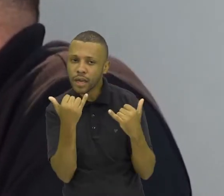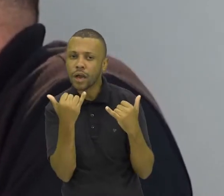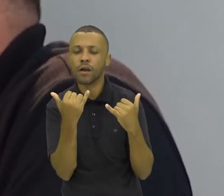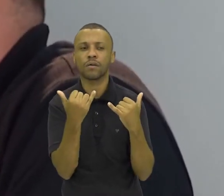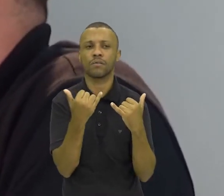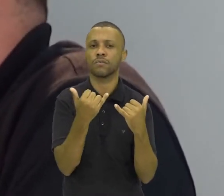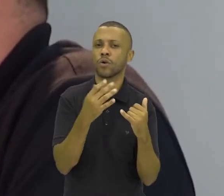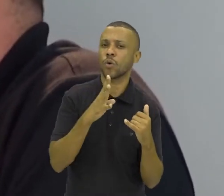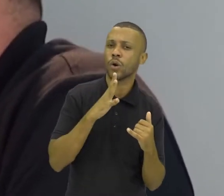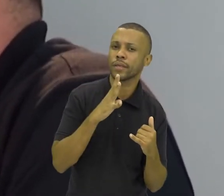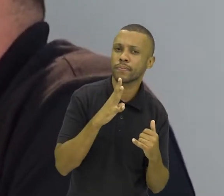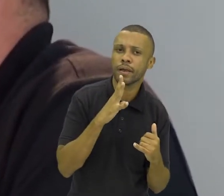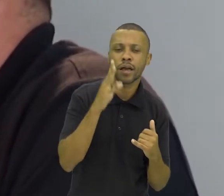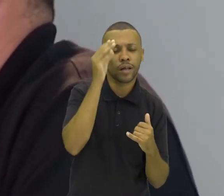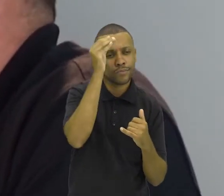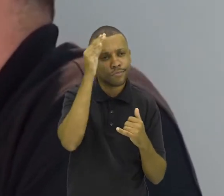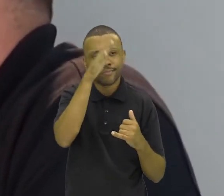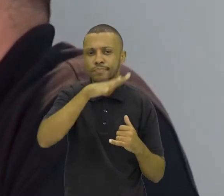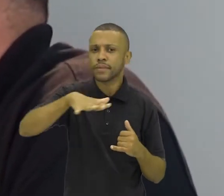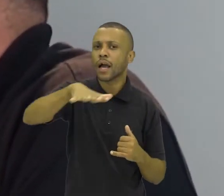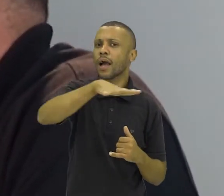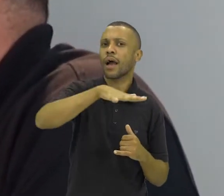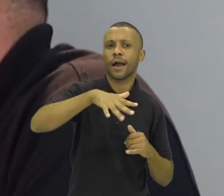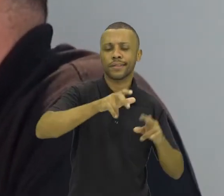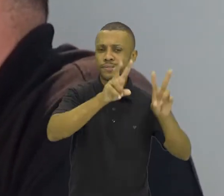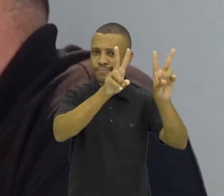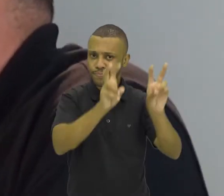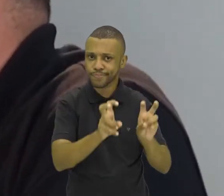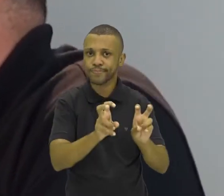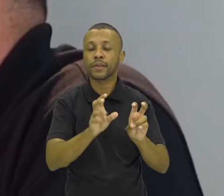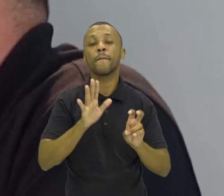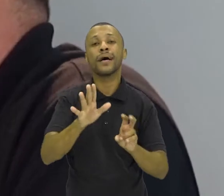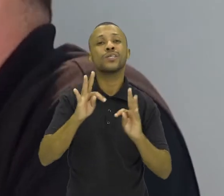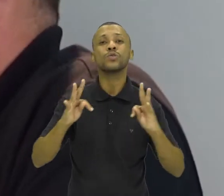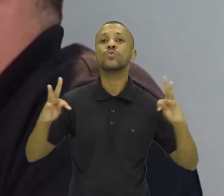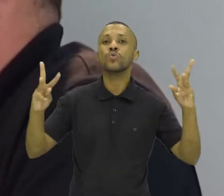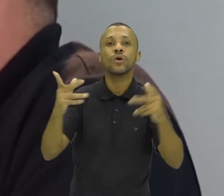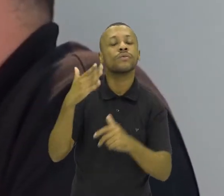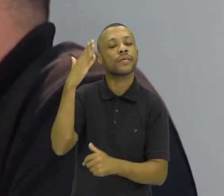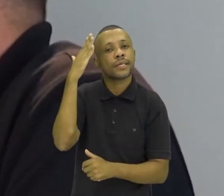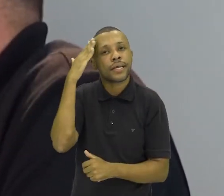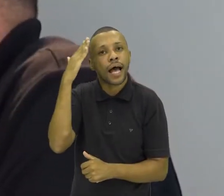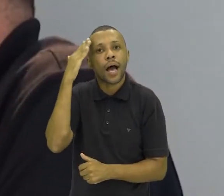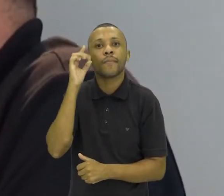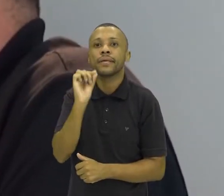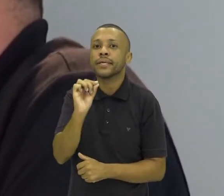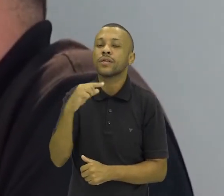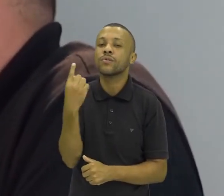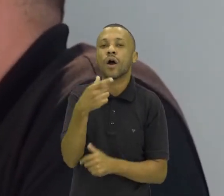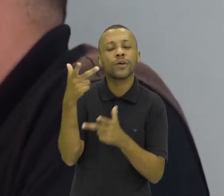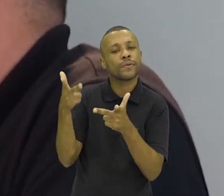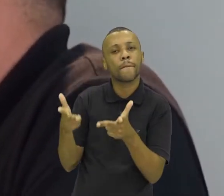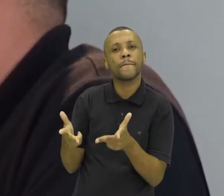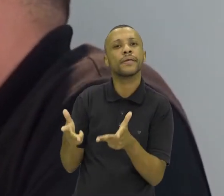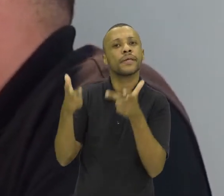que pareça, né, tipo, a gente não precisa falar aqui que acidentes acontecem, todo mundo sabe, mas a gente enxerga como algo, né,